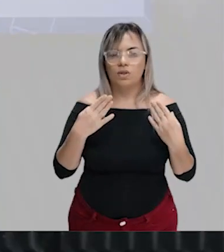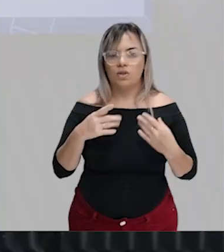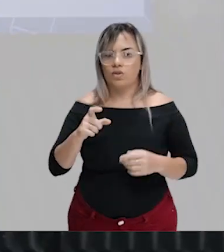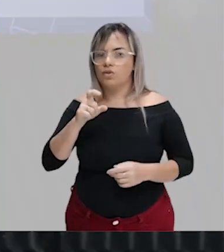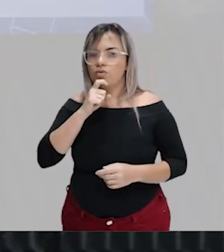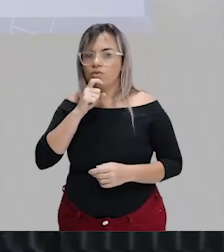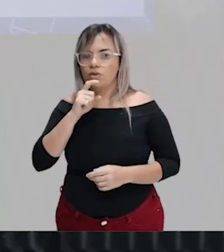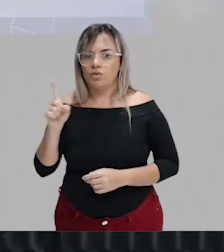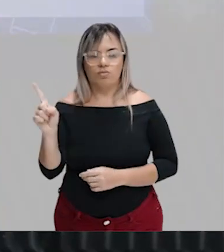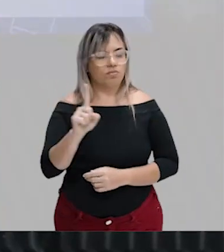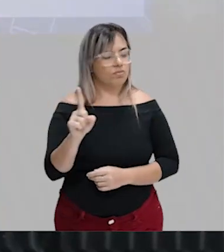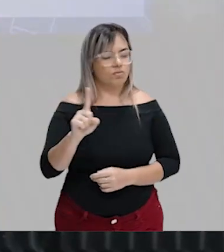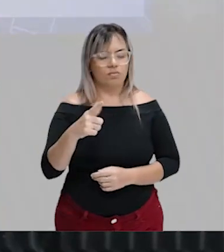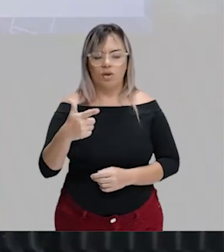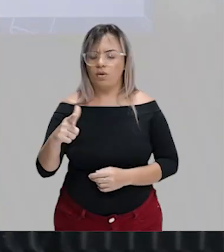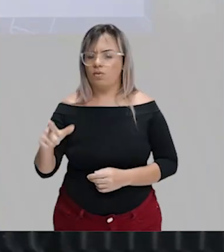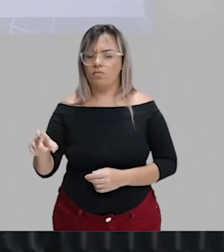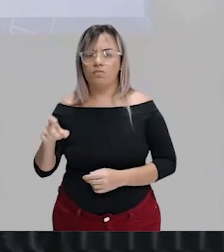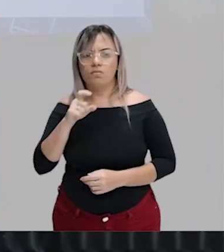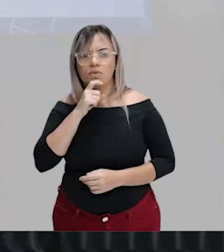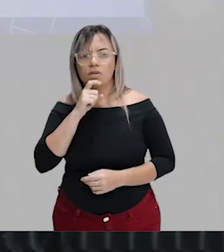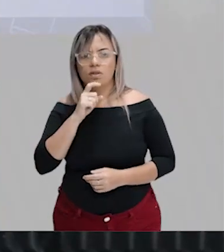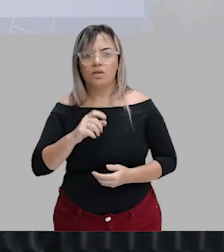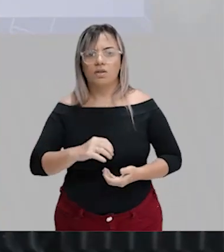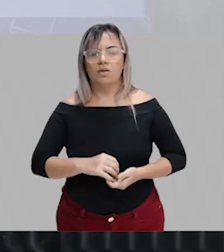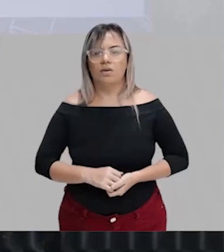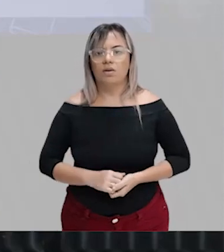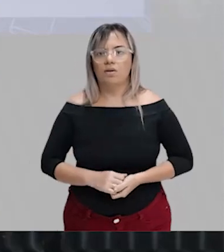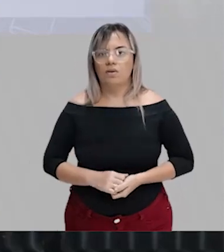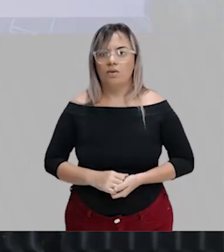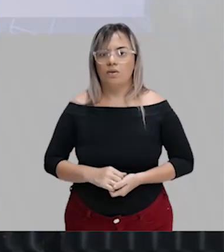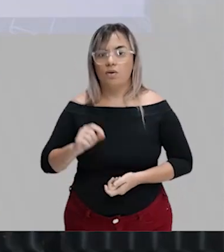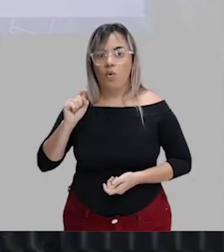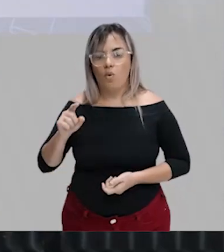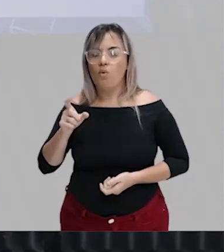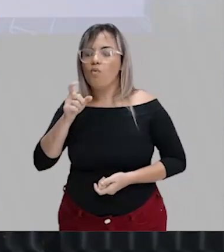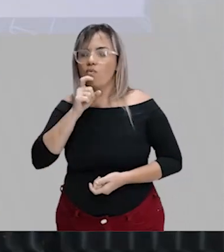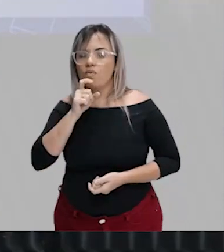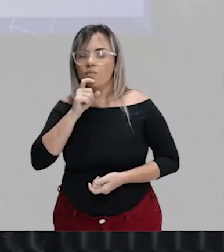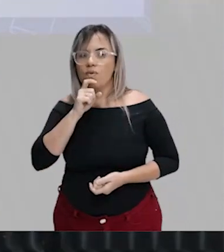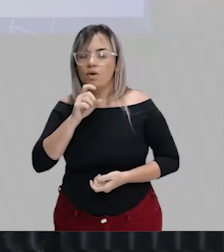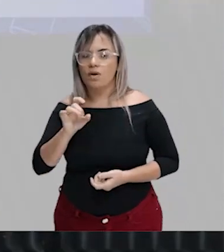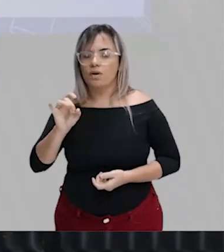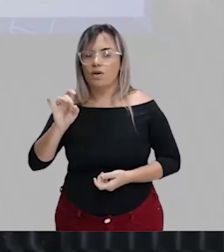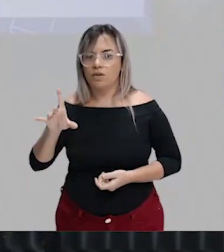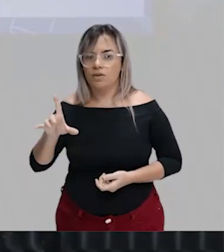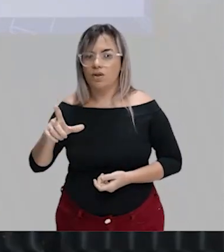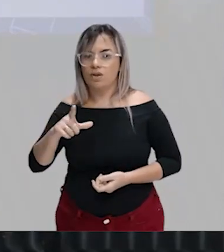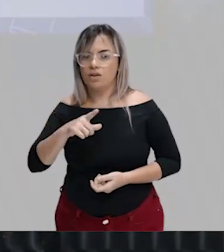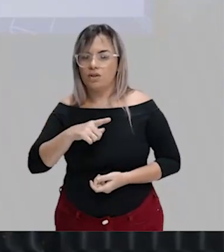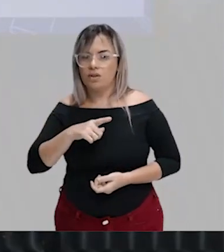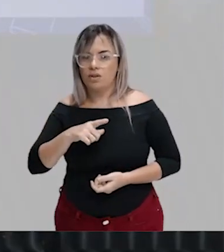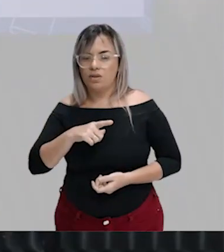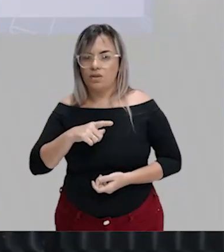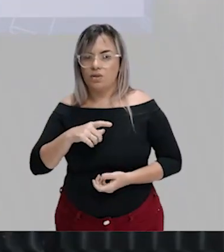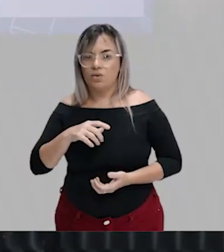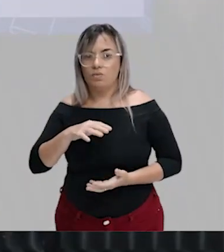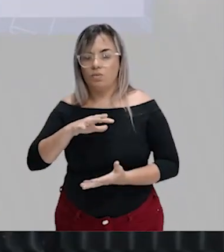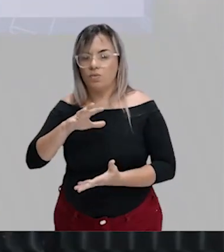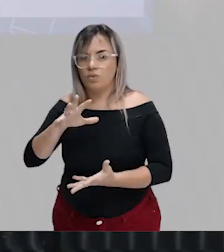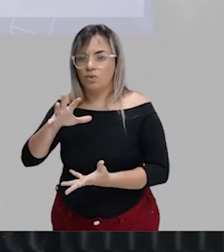existe, tá certo? Então o frio, ele só vai existir, só vai